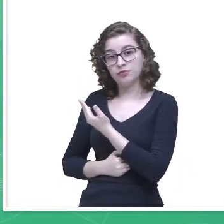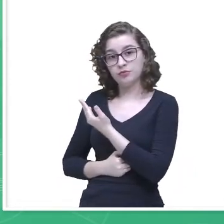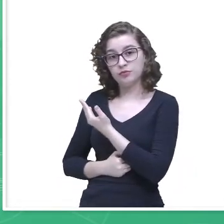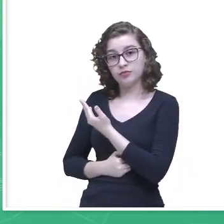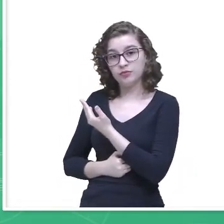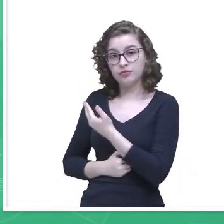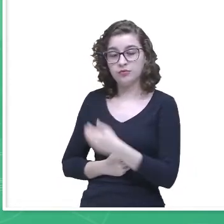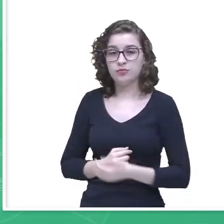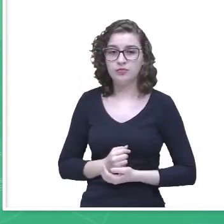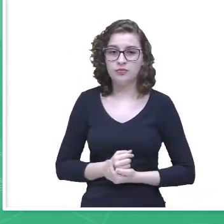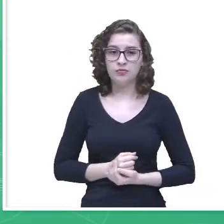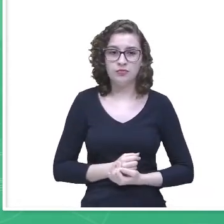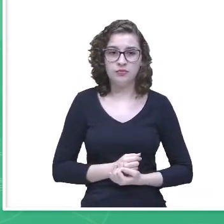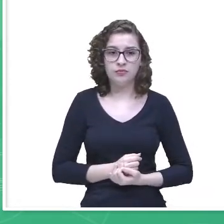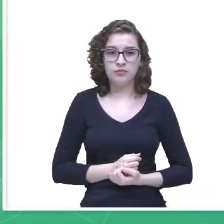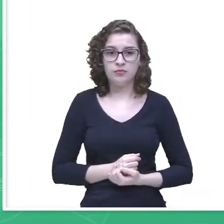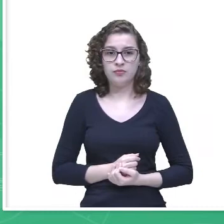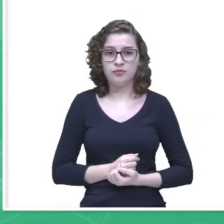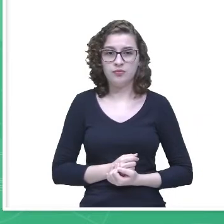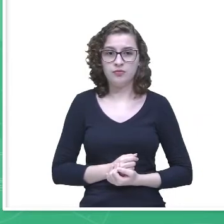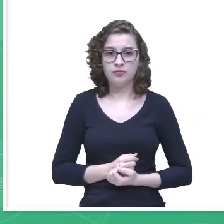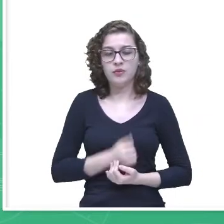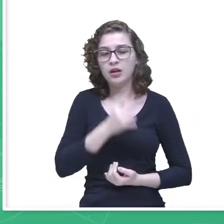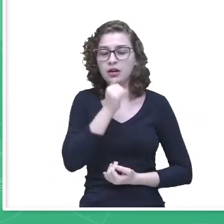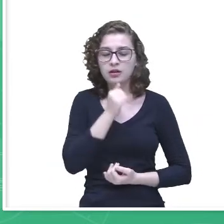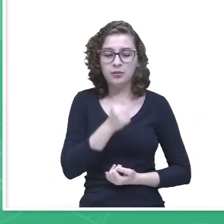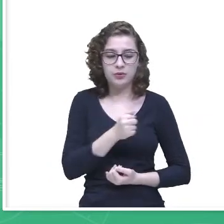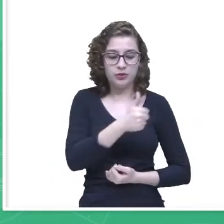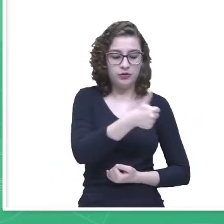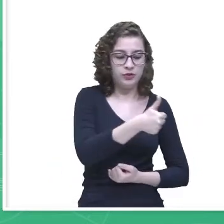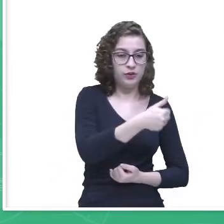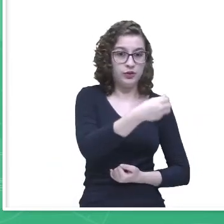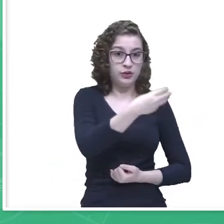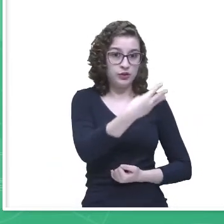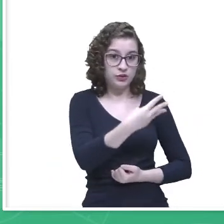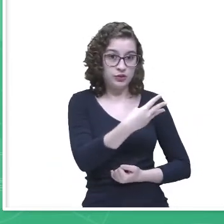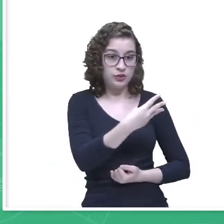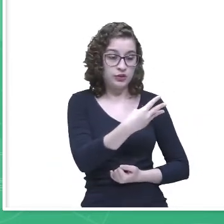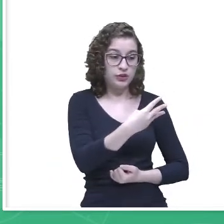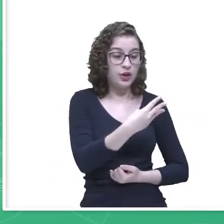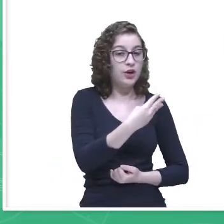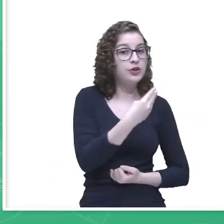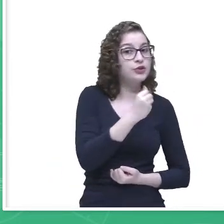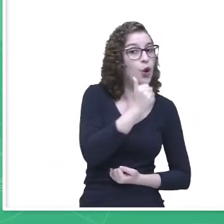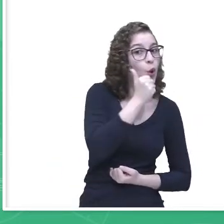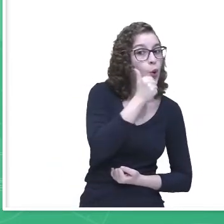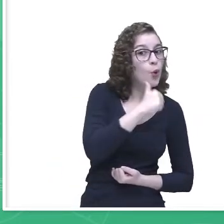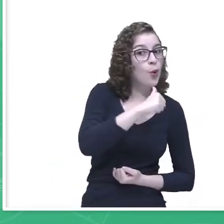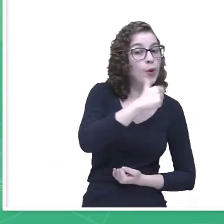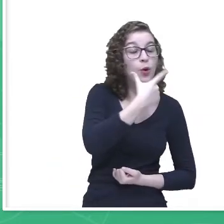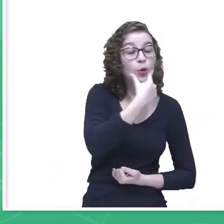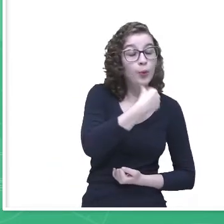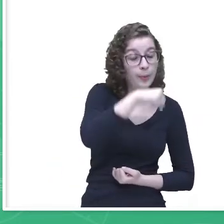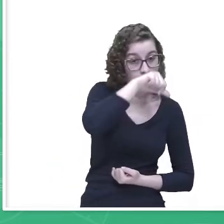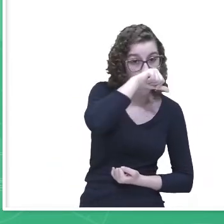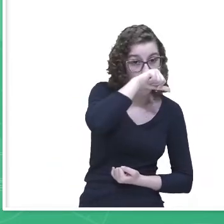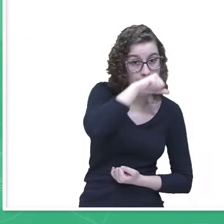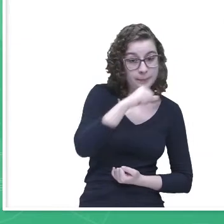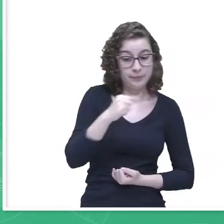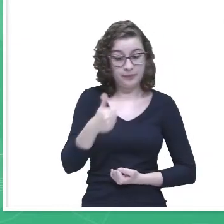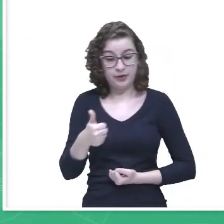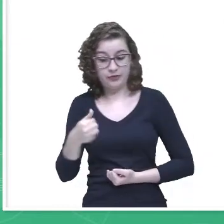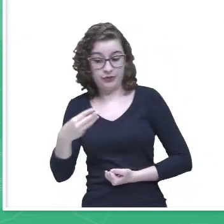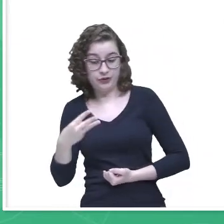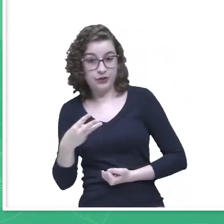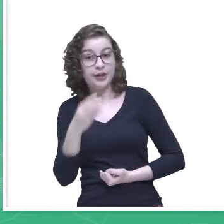cromossomos, você herdou do seu papai, símbolo aí masculino, e 23